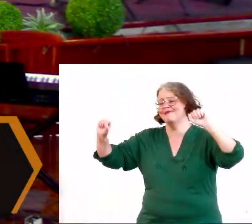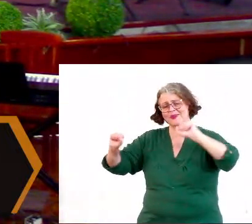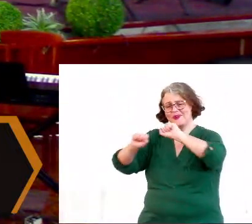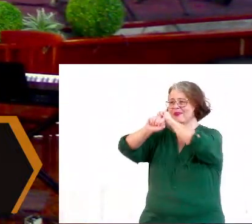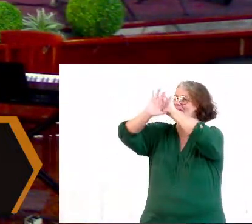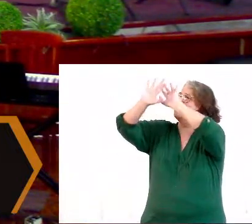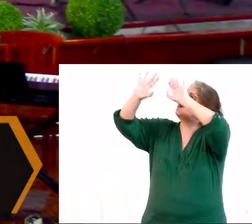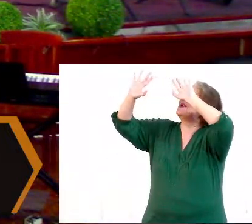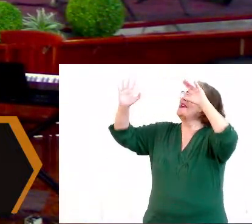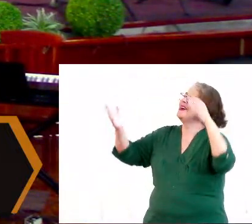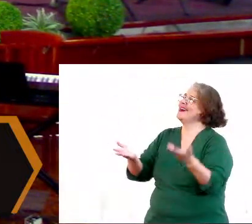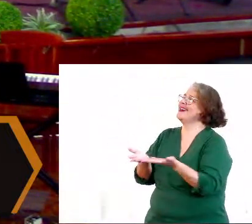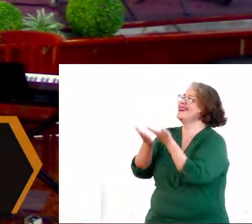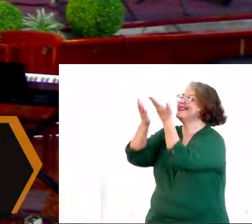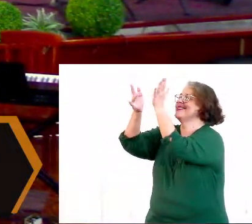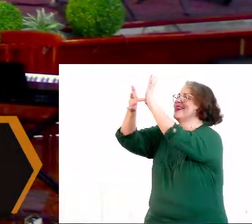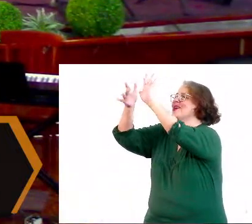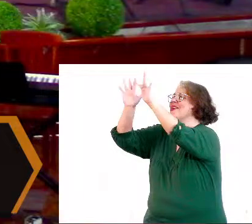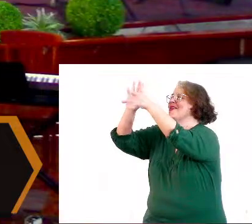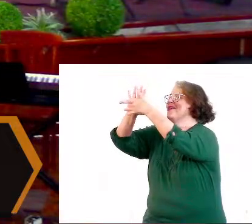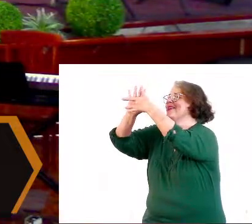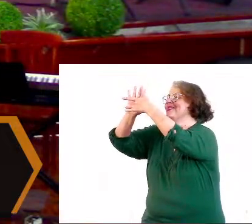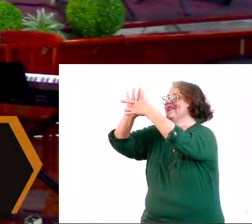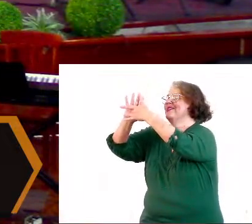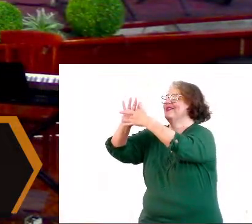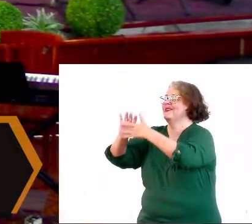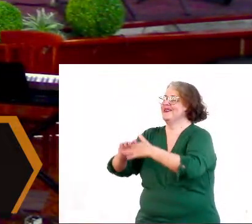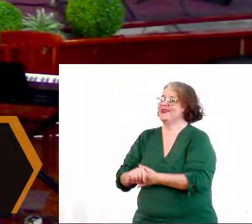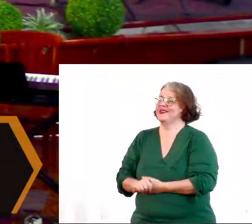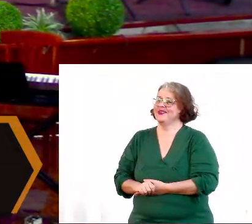livrou. Glória ao